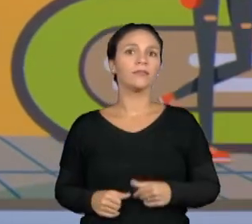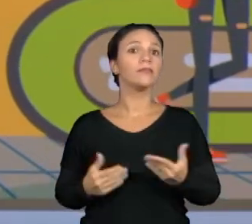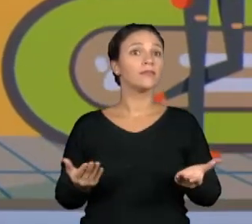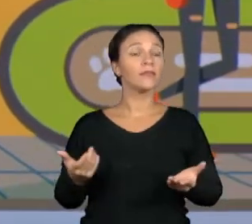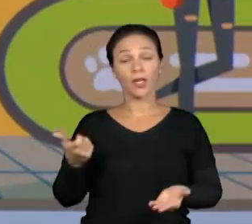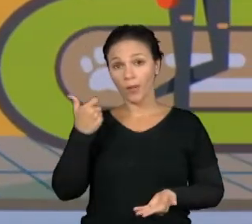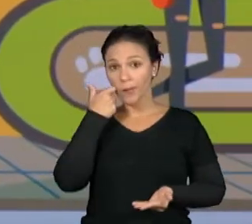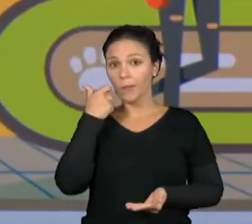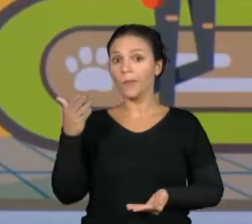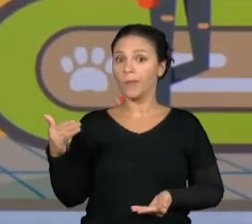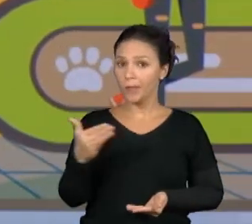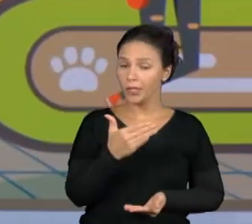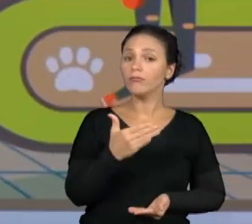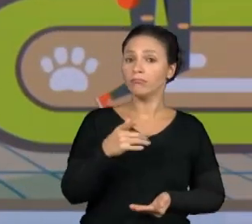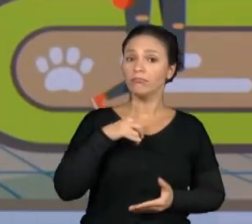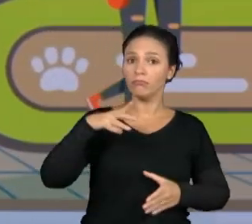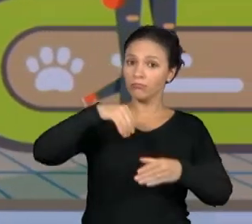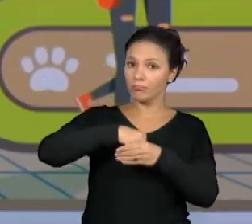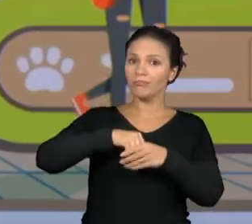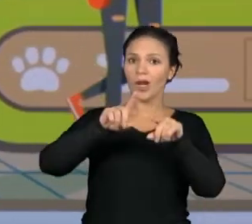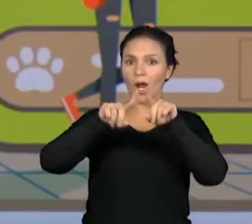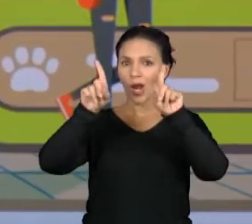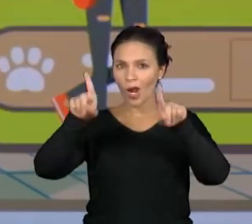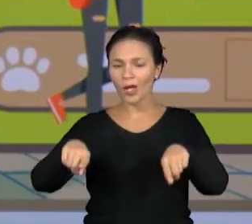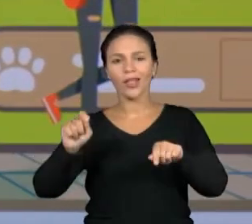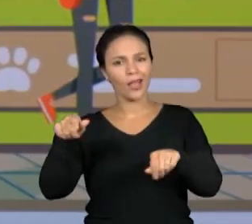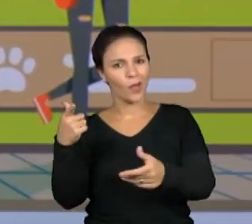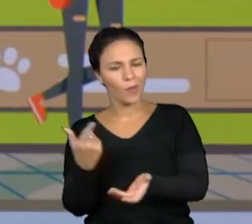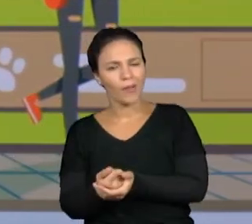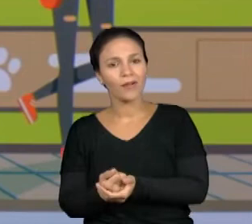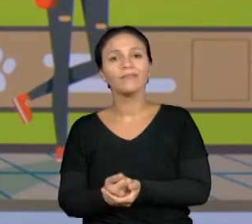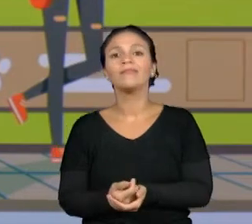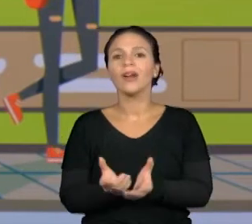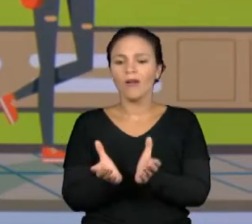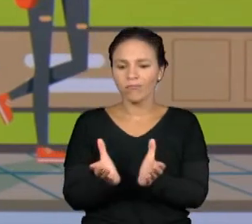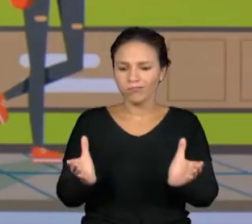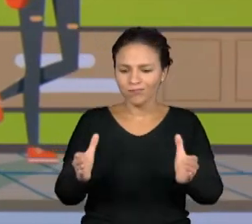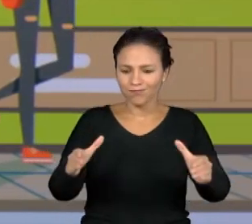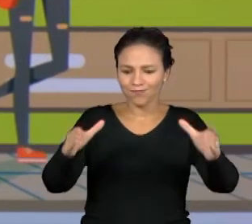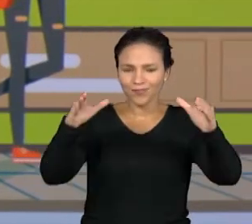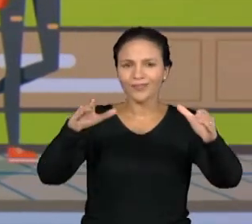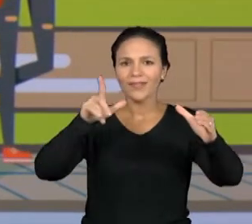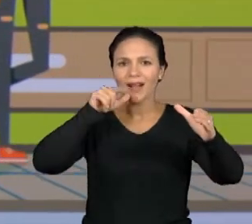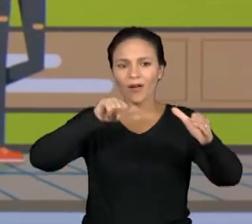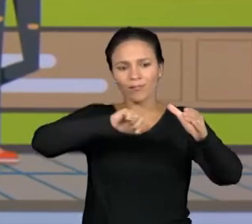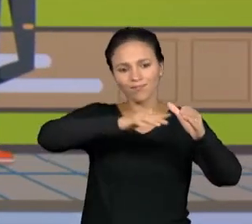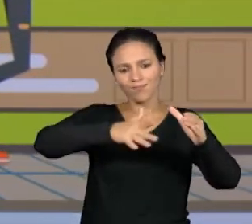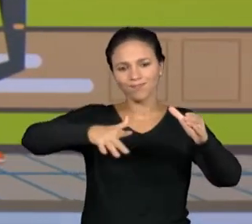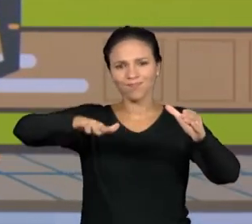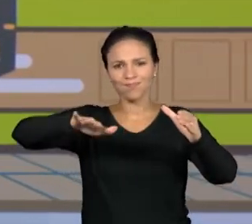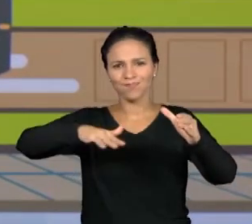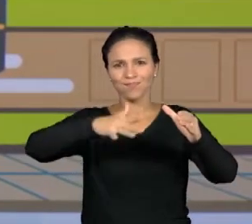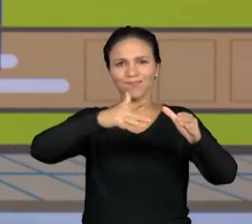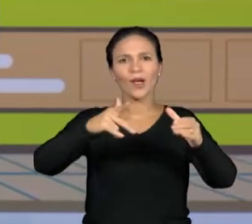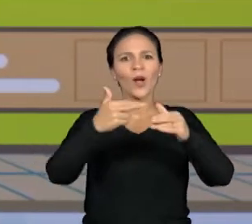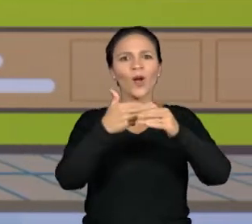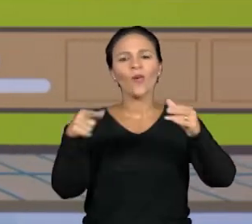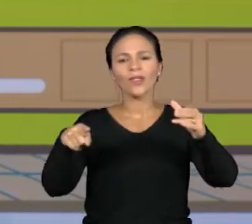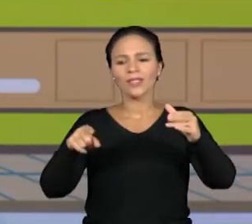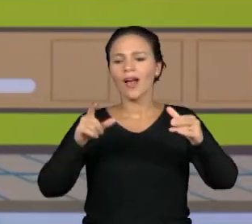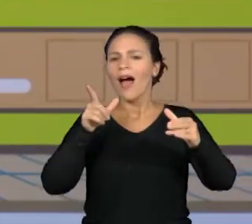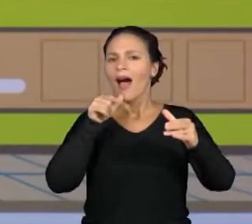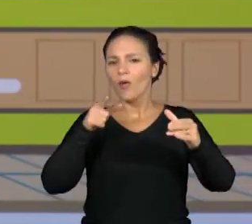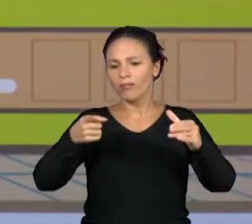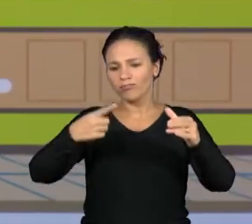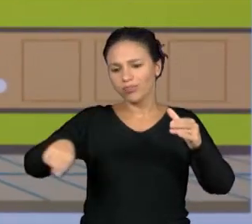gente consegue comprar numa pet shop, aquário, insumos para o aquário, né? Bomba,